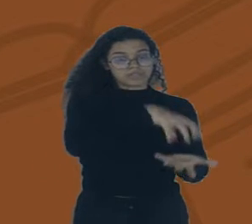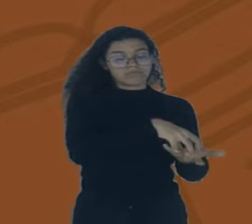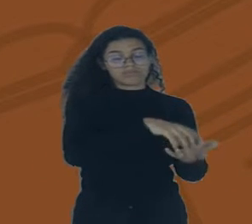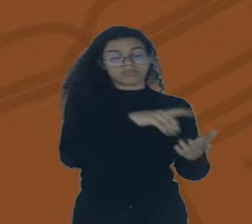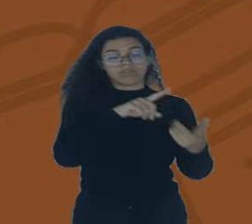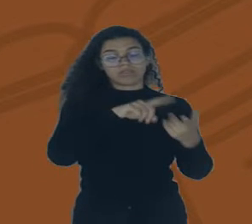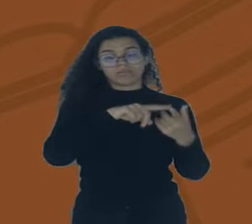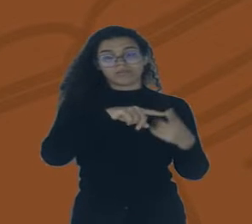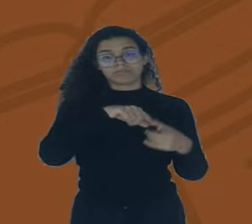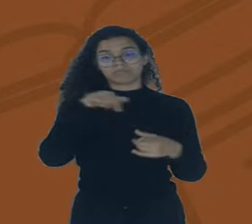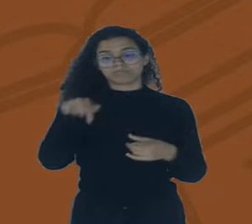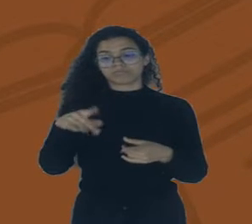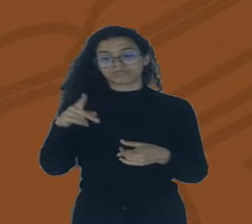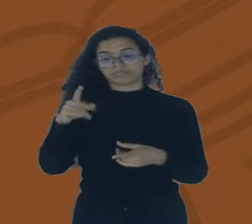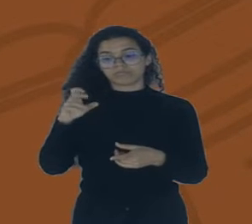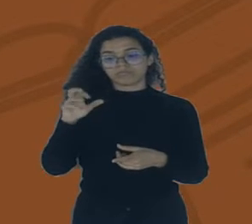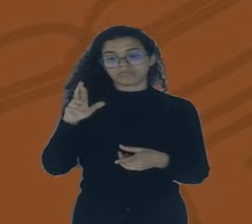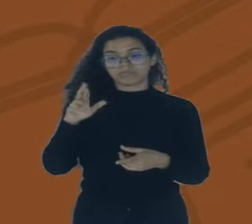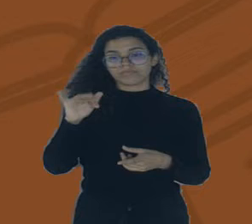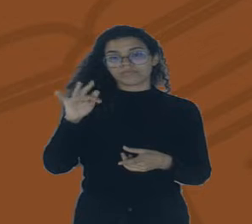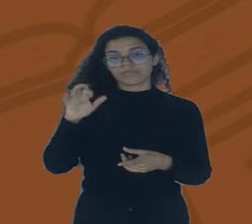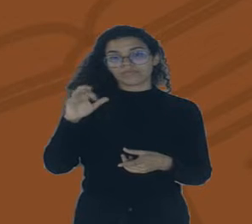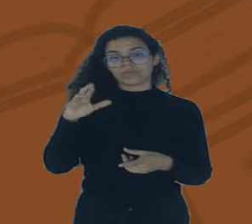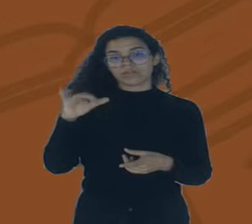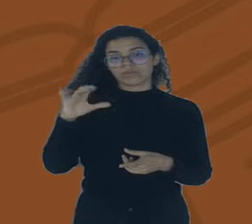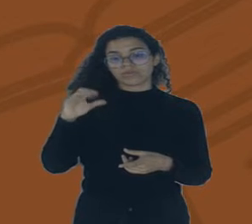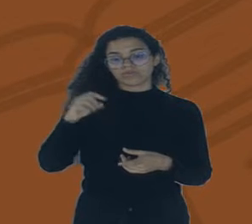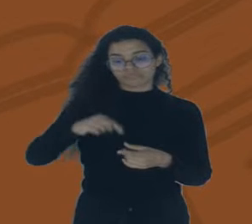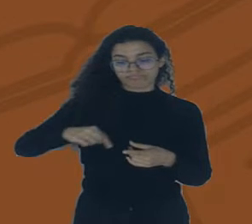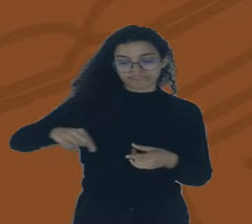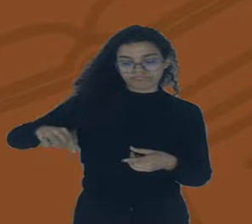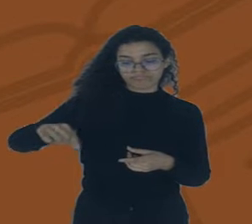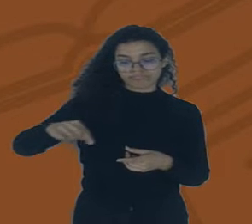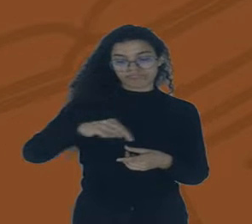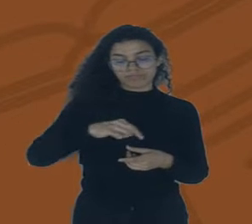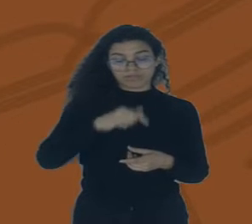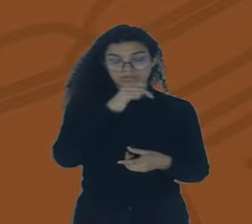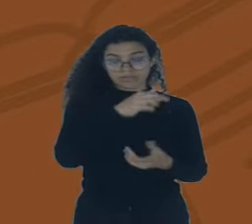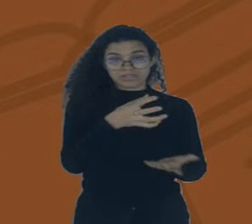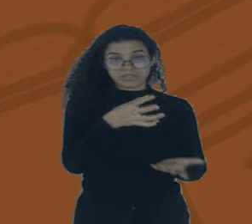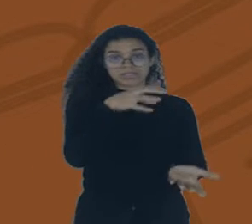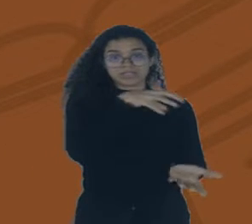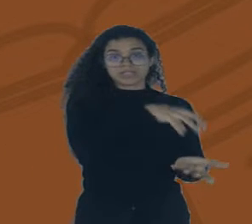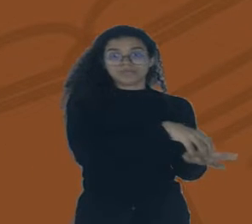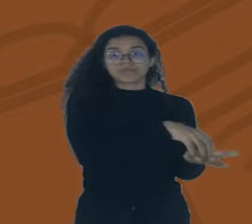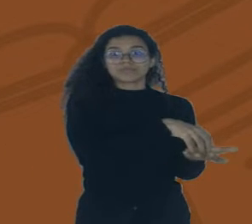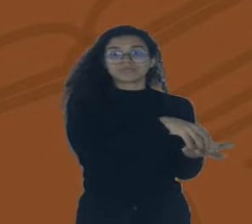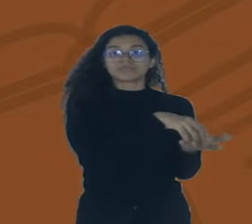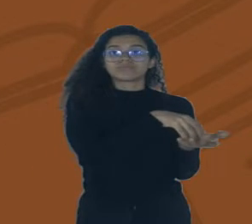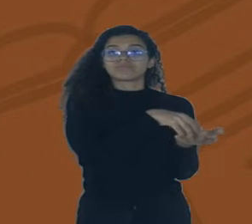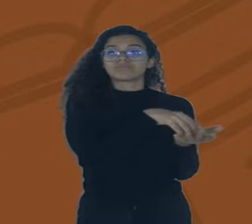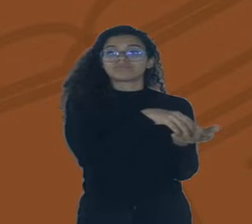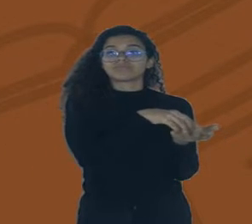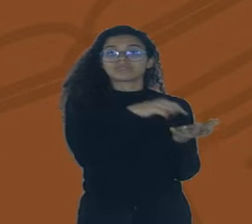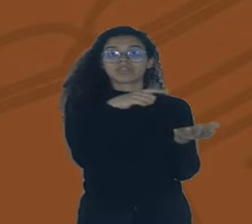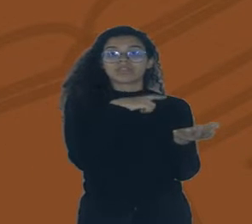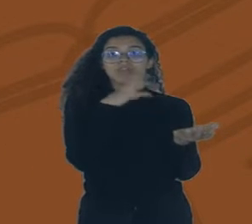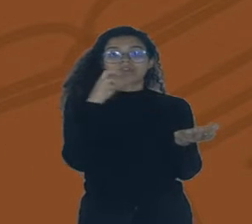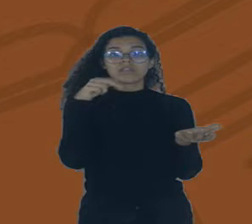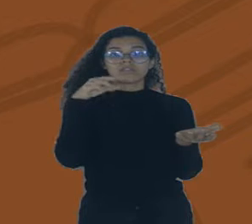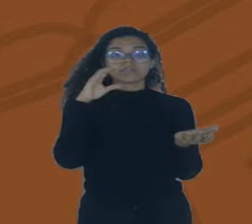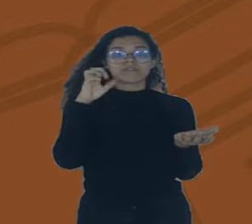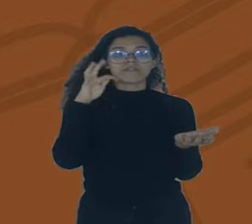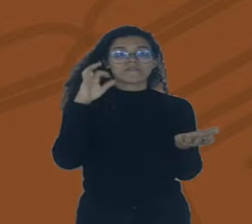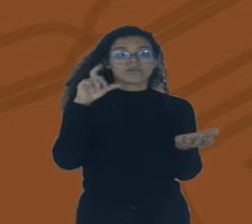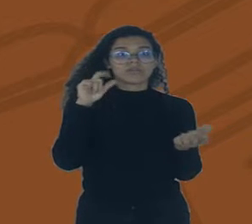e sistema nervoso periférico. Nós vimos que o sistema nervoso central, ele tem o encéfalo e a medula